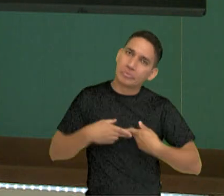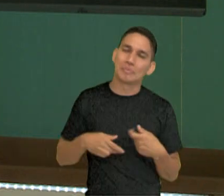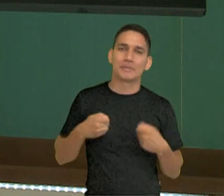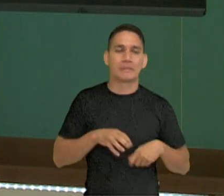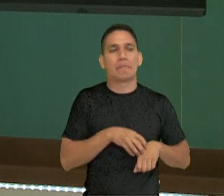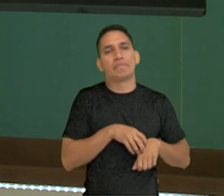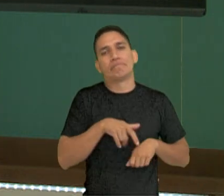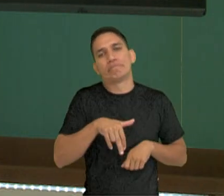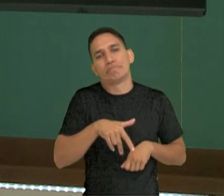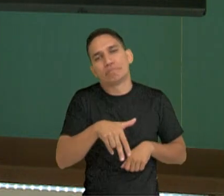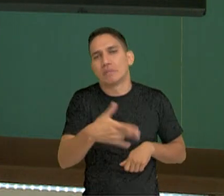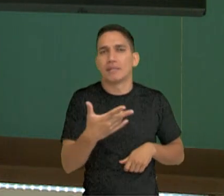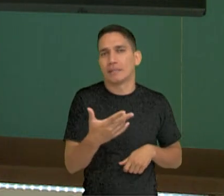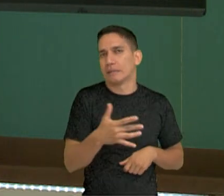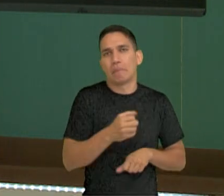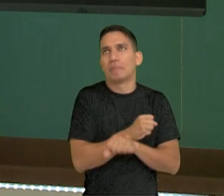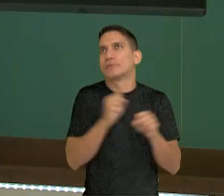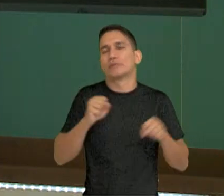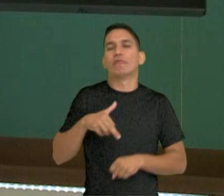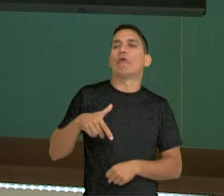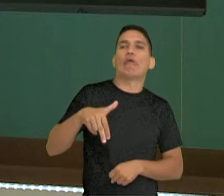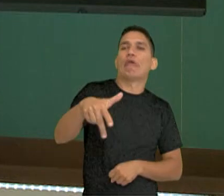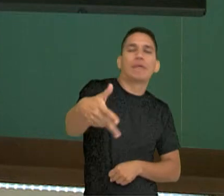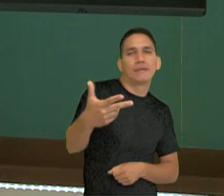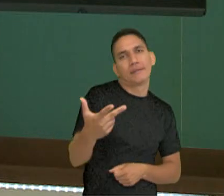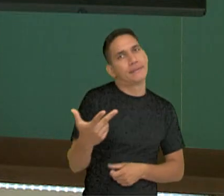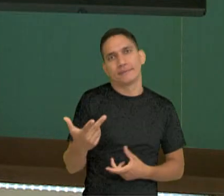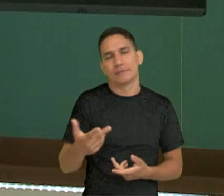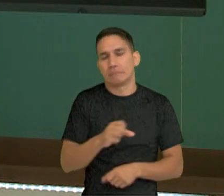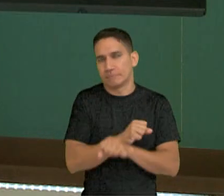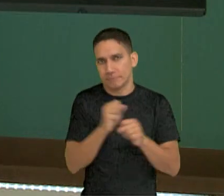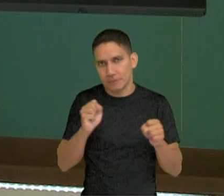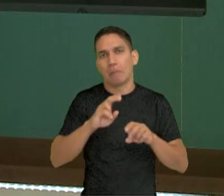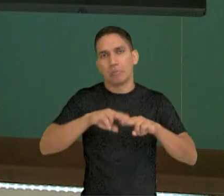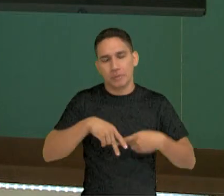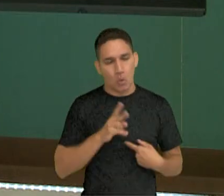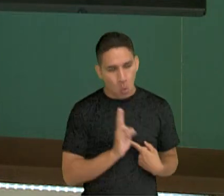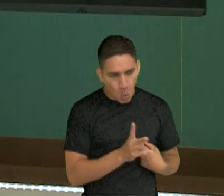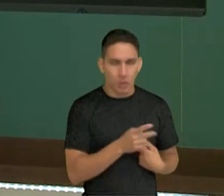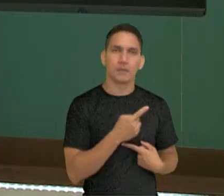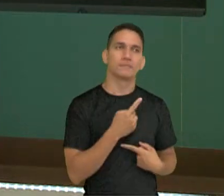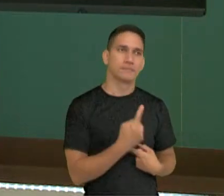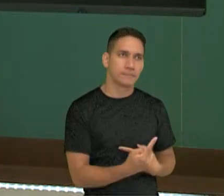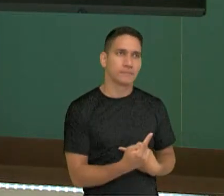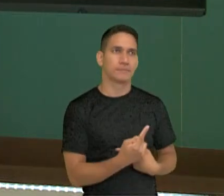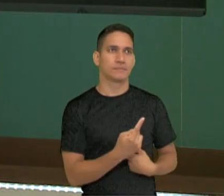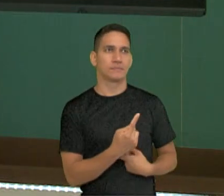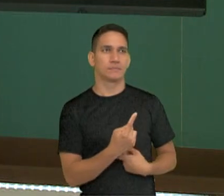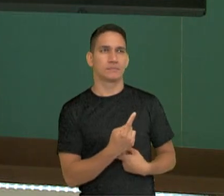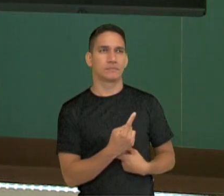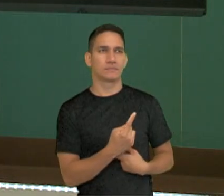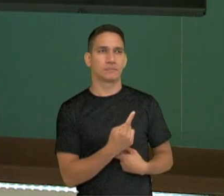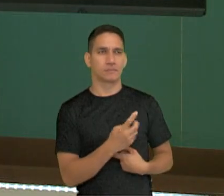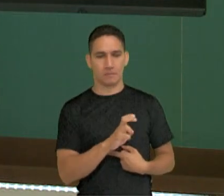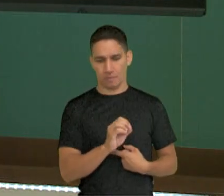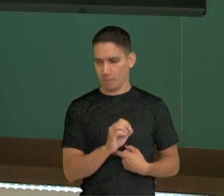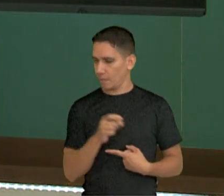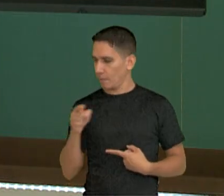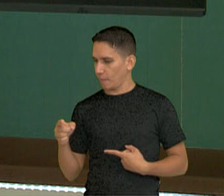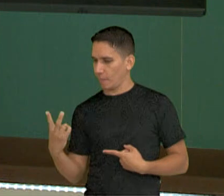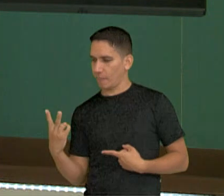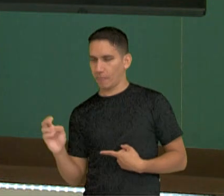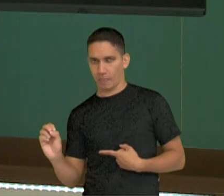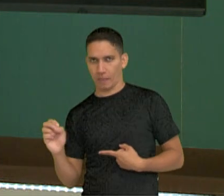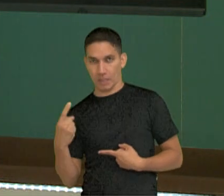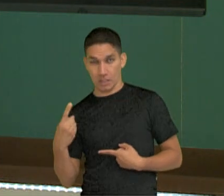aquela caminhadinha e fazer também um exercício físico. Não era possível, essa despesa manteve-se a mesma. E maquiagem, ela disse, não, eu já